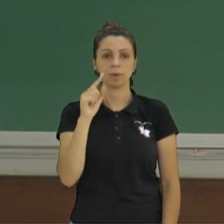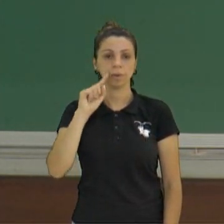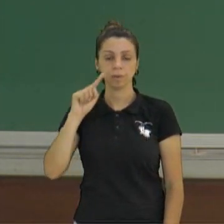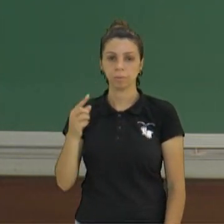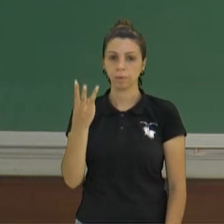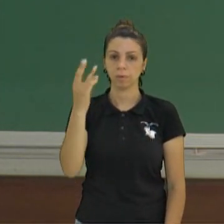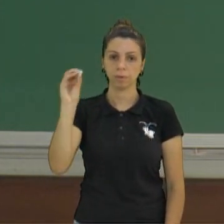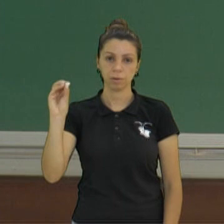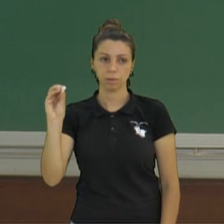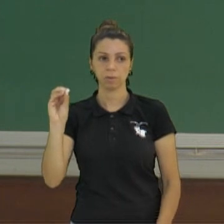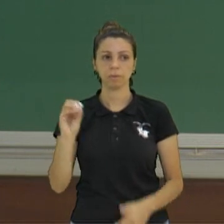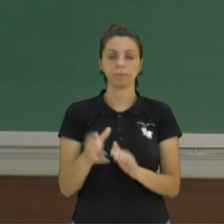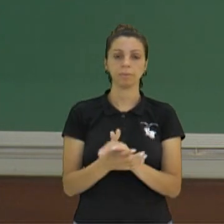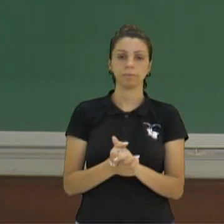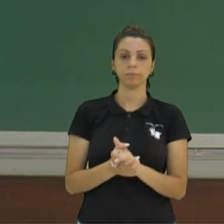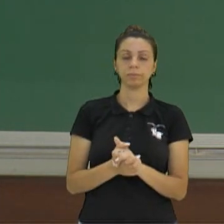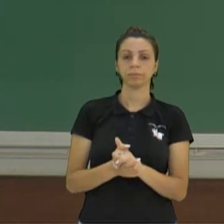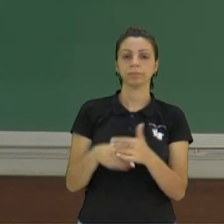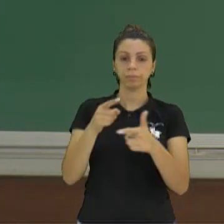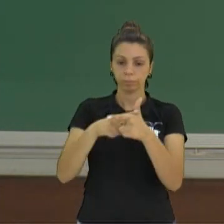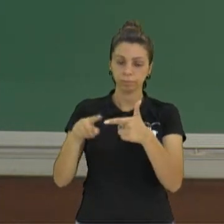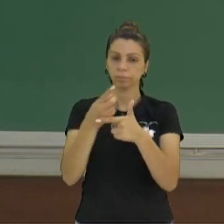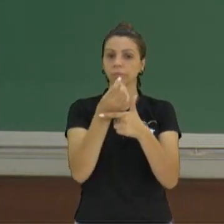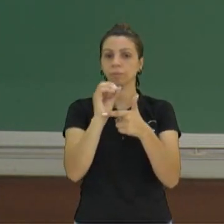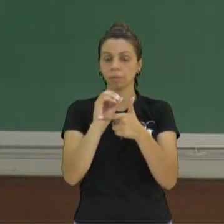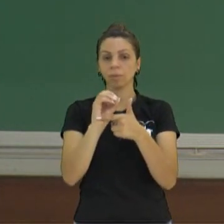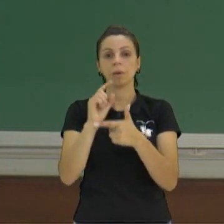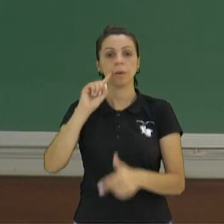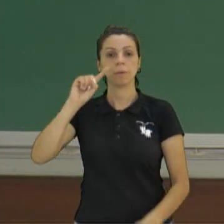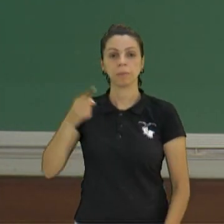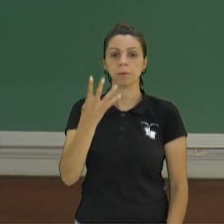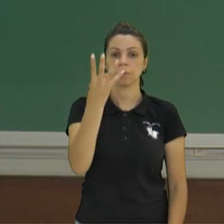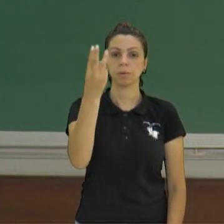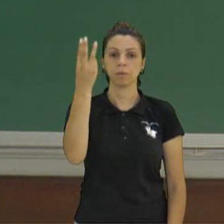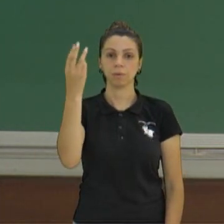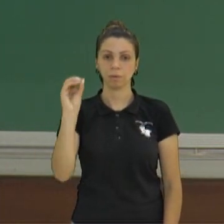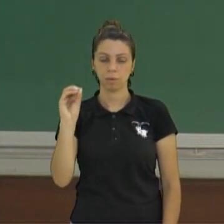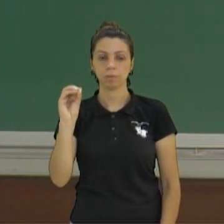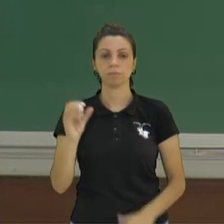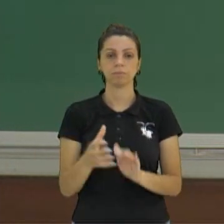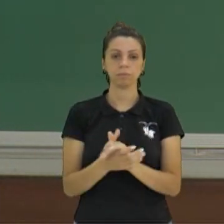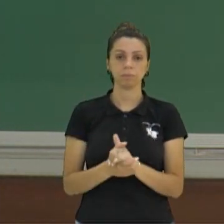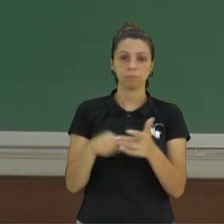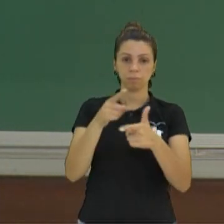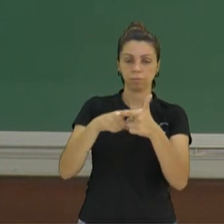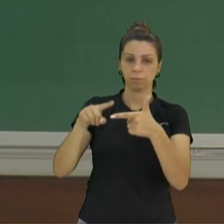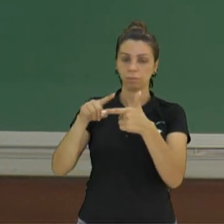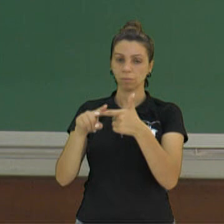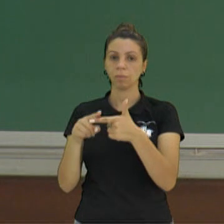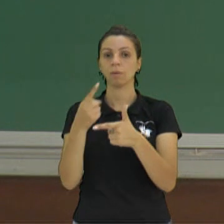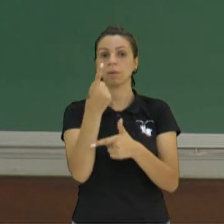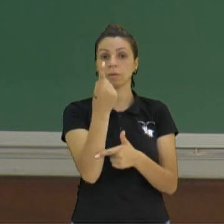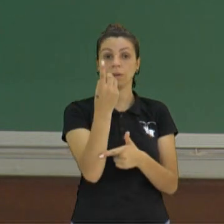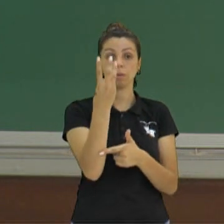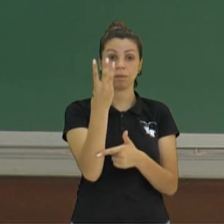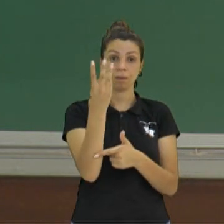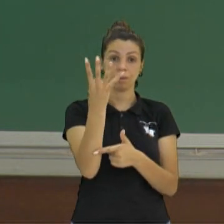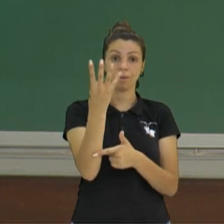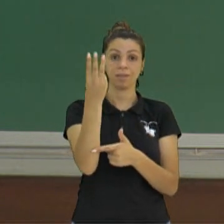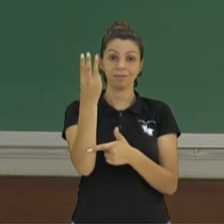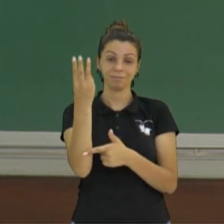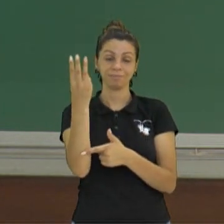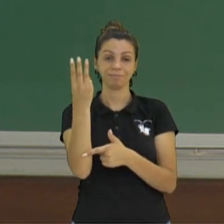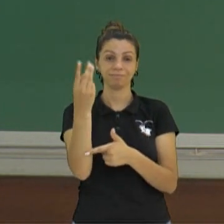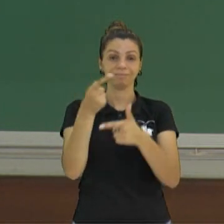10 mais uma vez, 1.430. Por 10 mais uma vez, 143. Por 10 mais uma